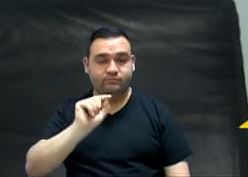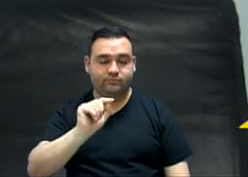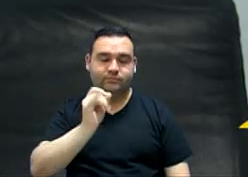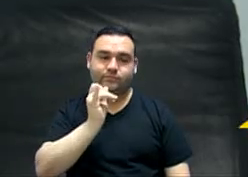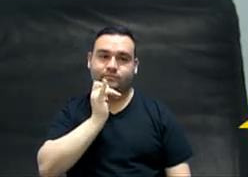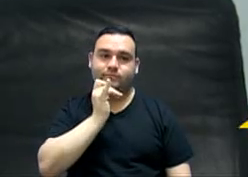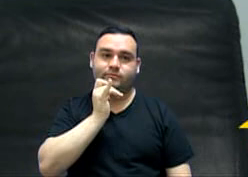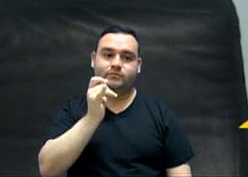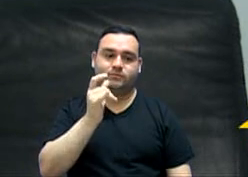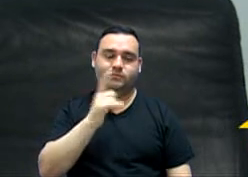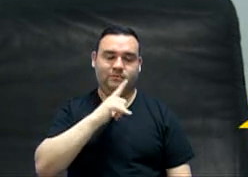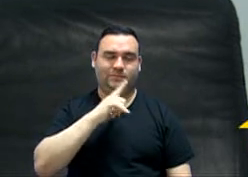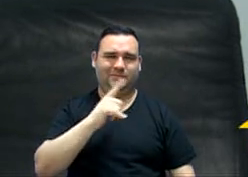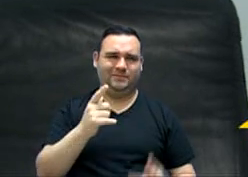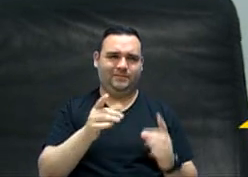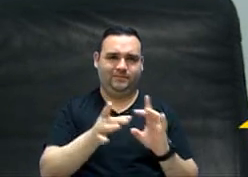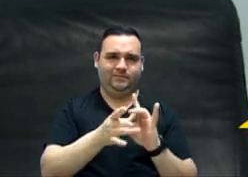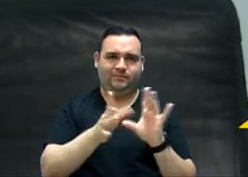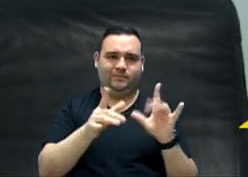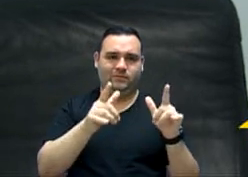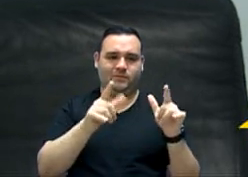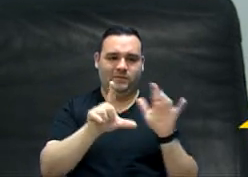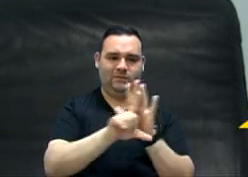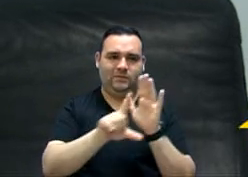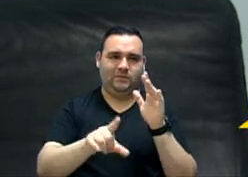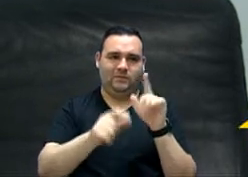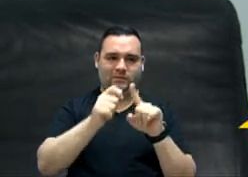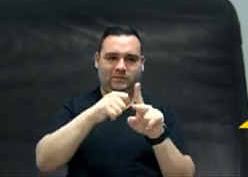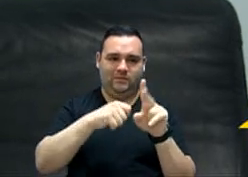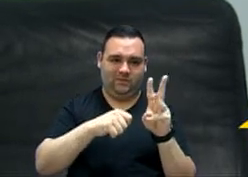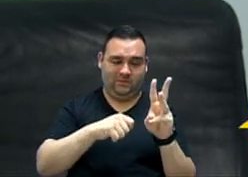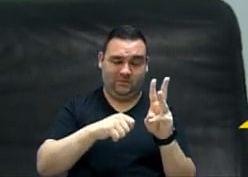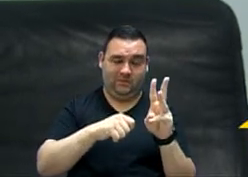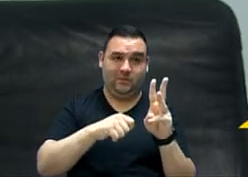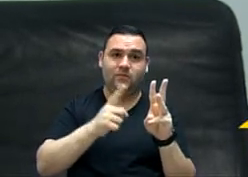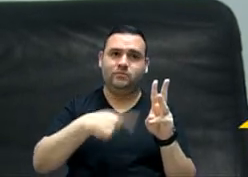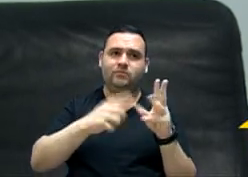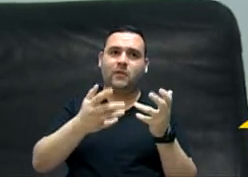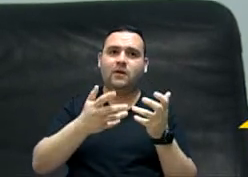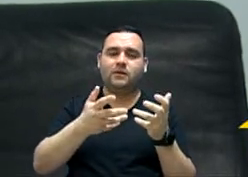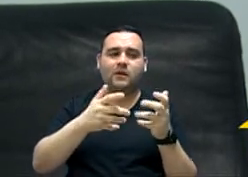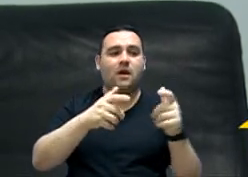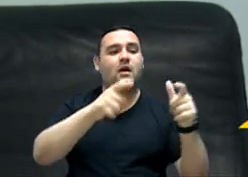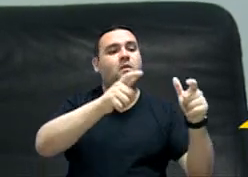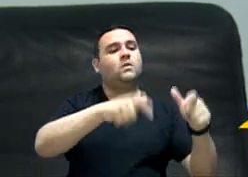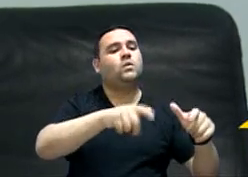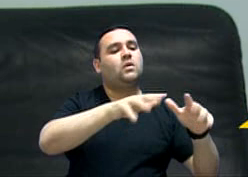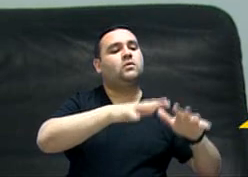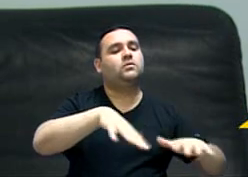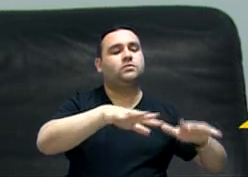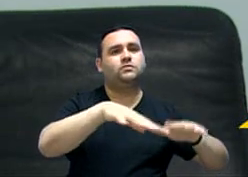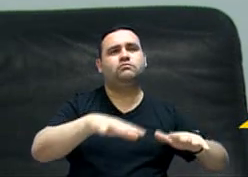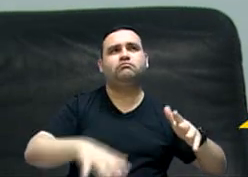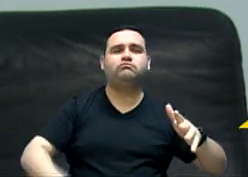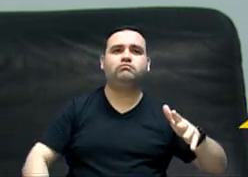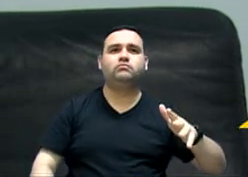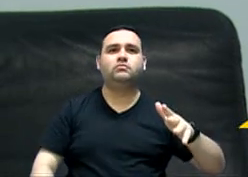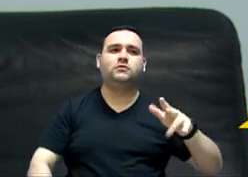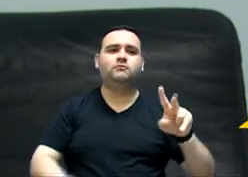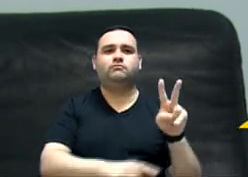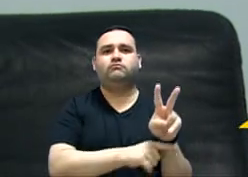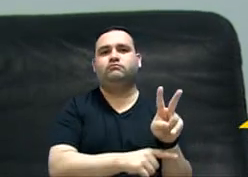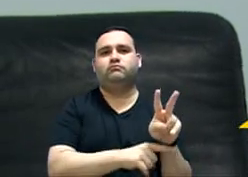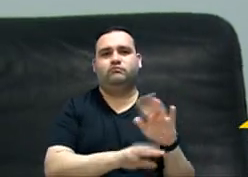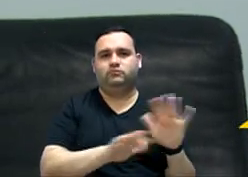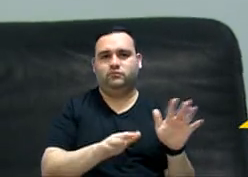quando houve toda a liberação da sua lei, 3 meses depois, nós pretendíamos que aquele local fosse